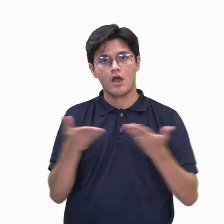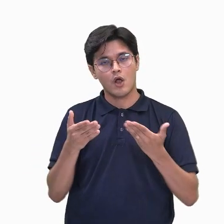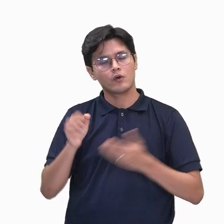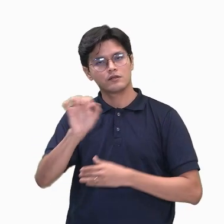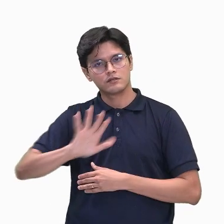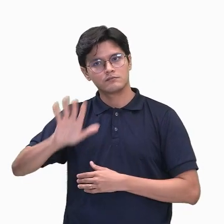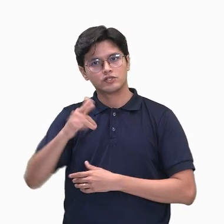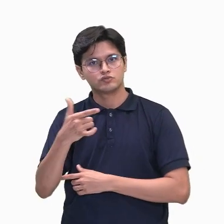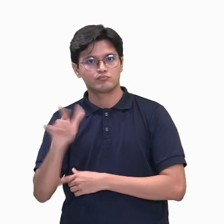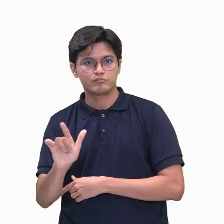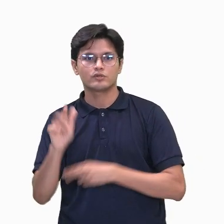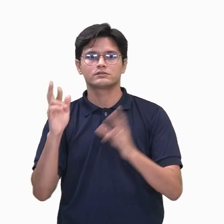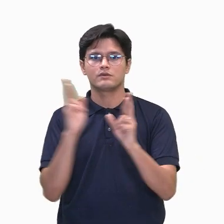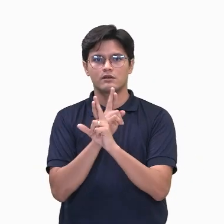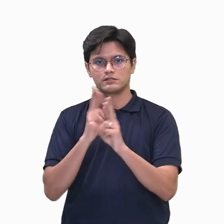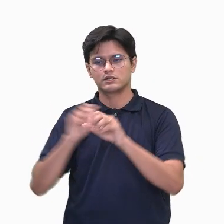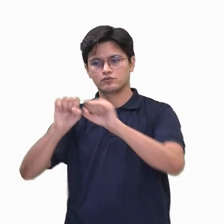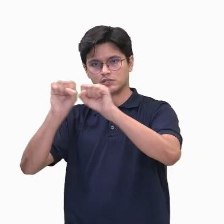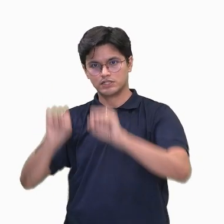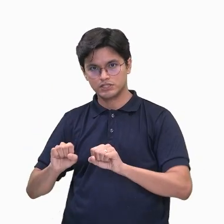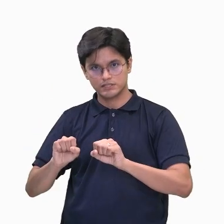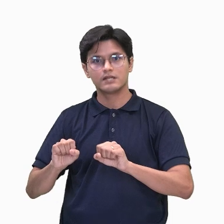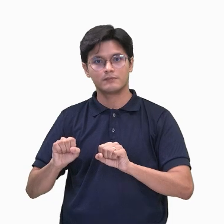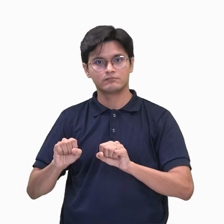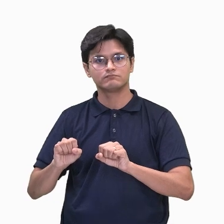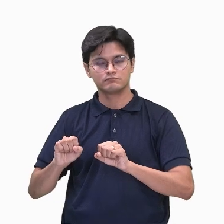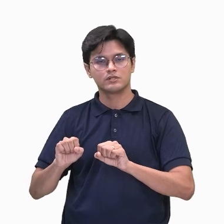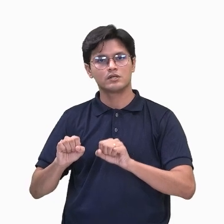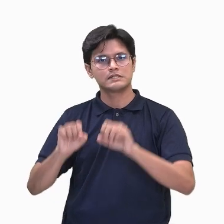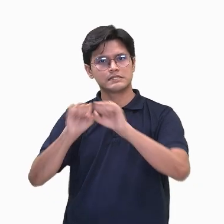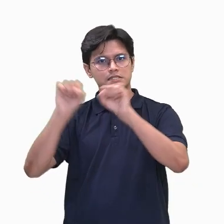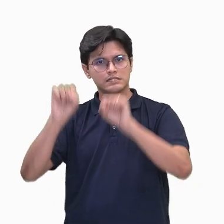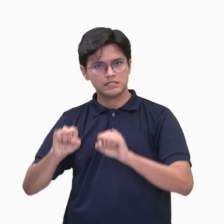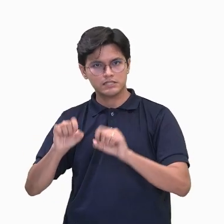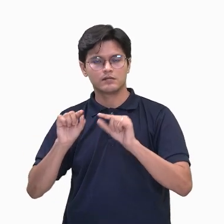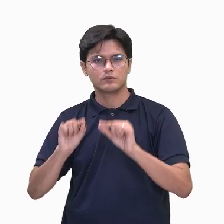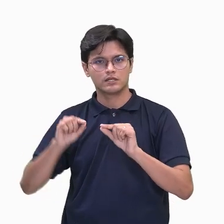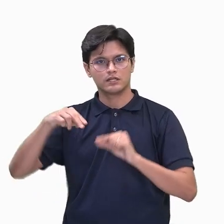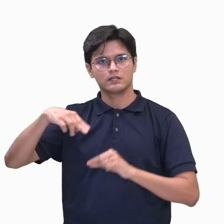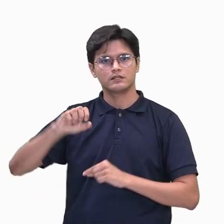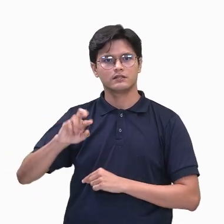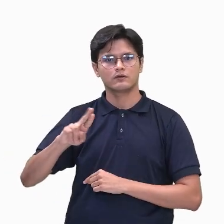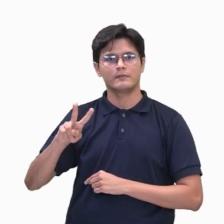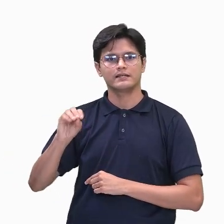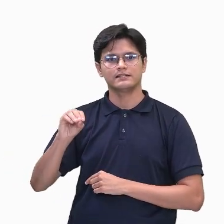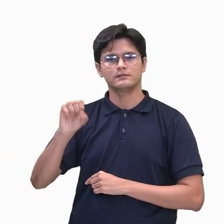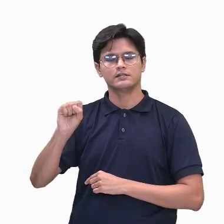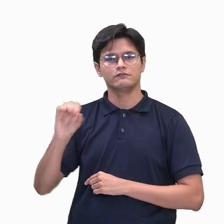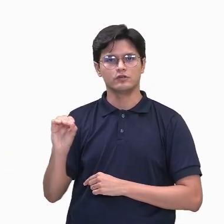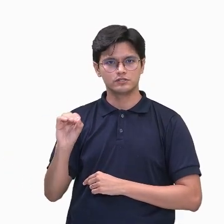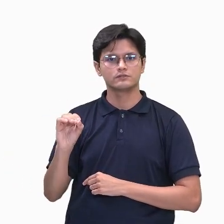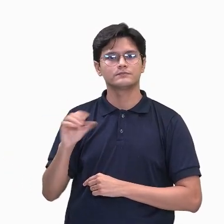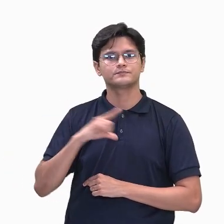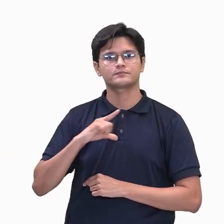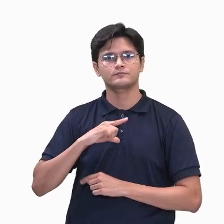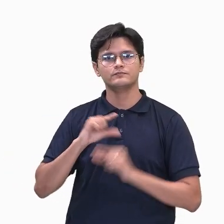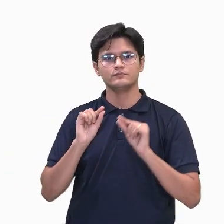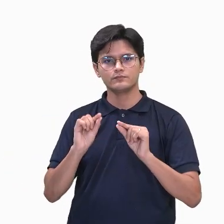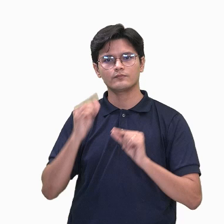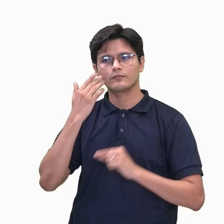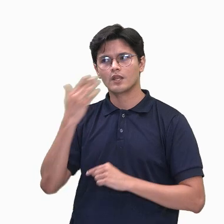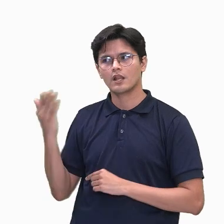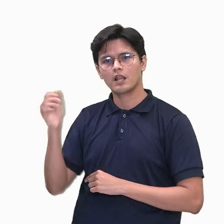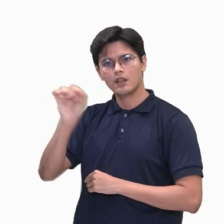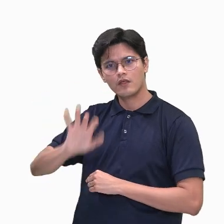tecido epitelial com o sistema nervoso. E olha só, revestimento das vias aéreas com epitélio ciliado. Na